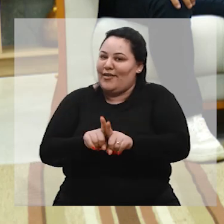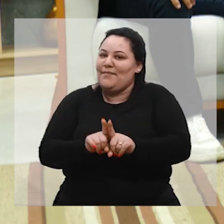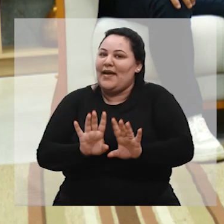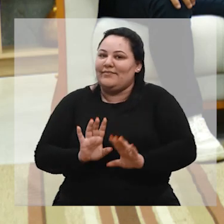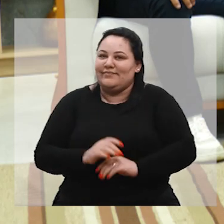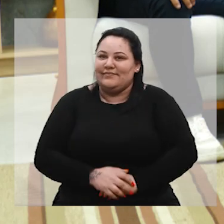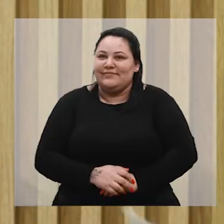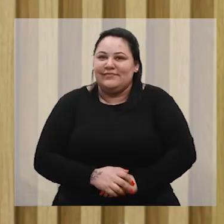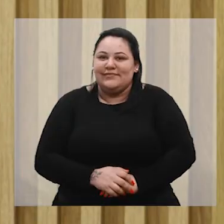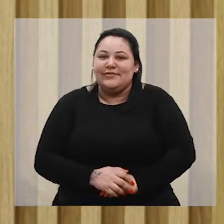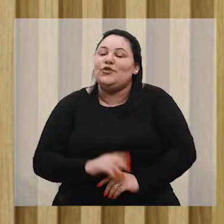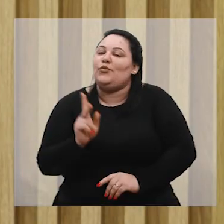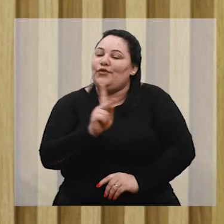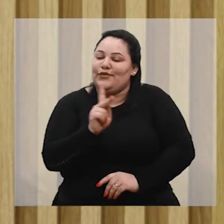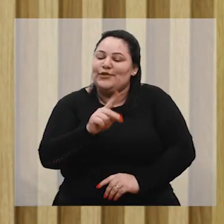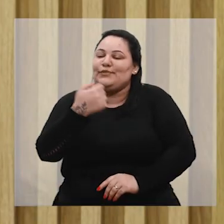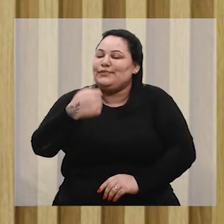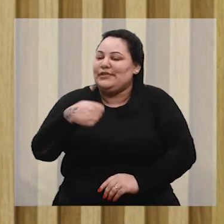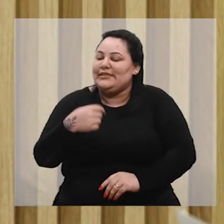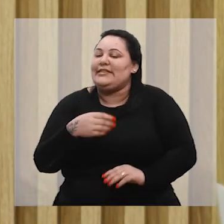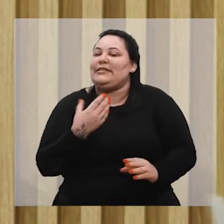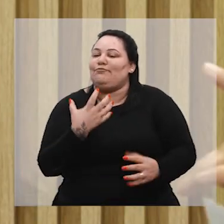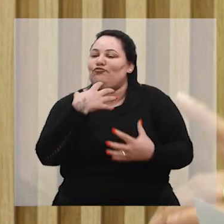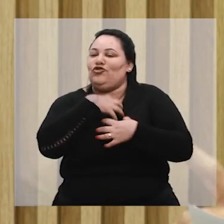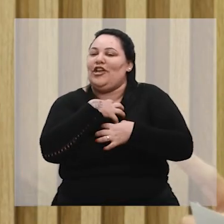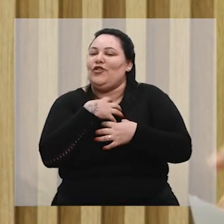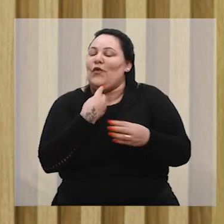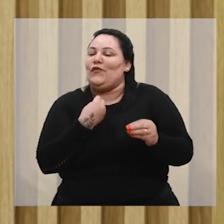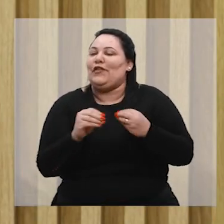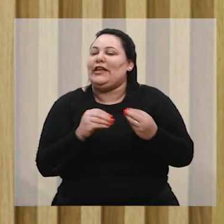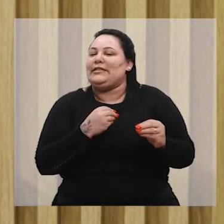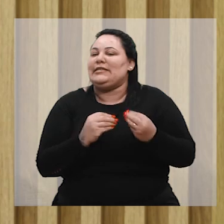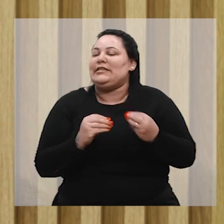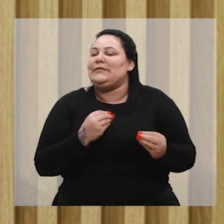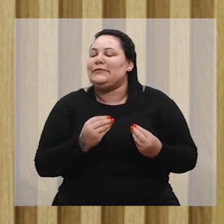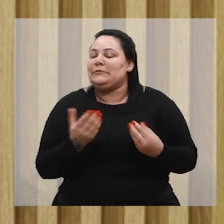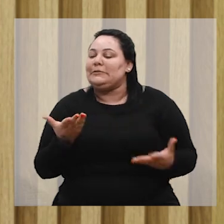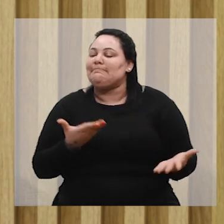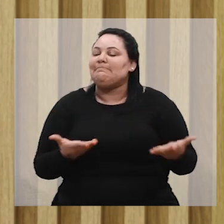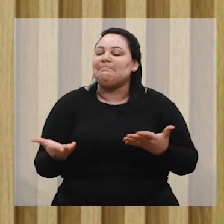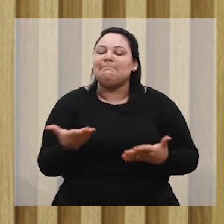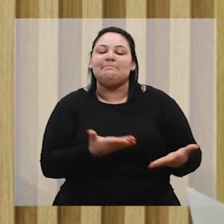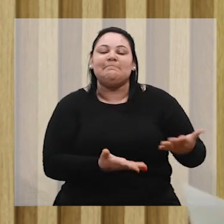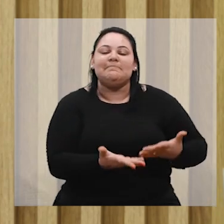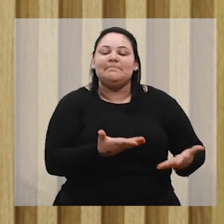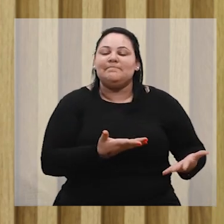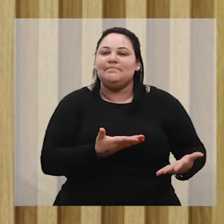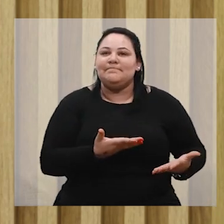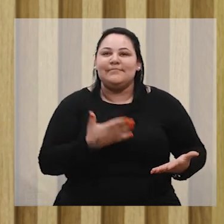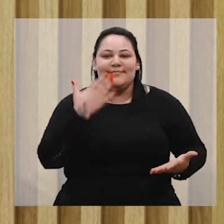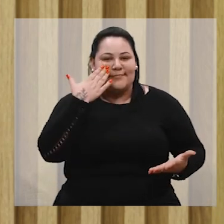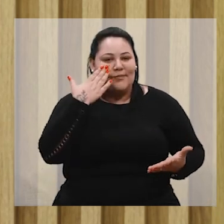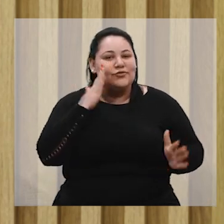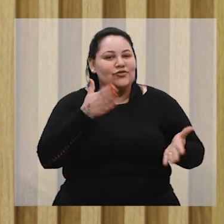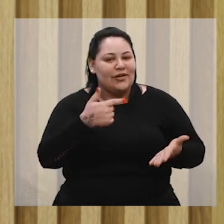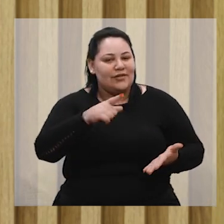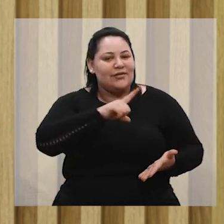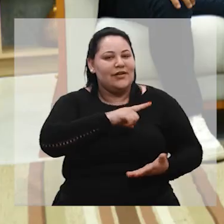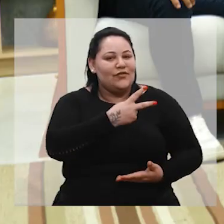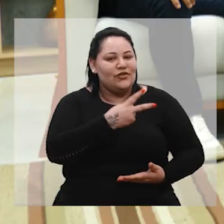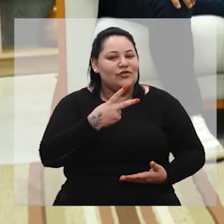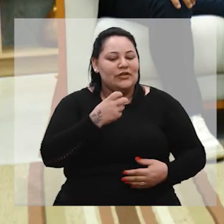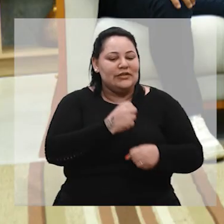tu tem que permitir que eles façam isso. Isso. Nem todo professor faz esse desenvolvimento, né?